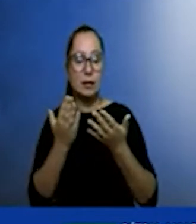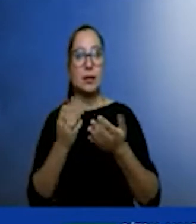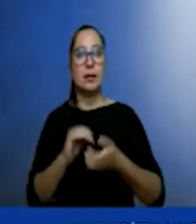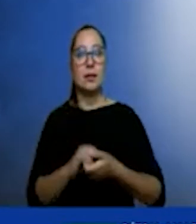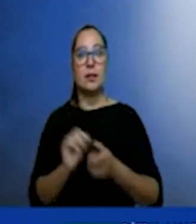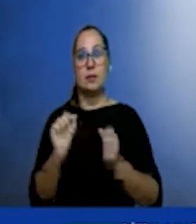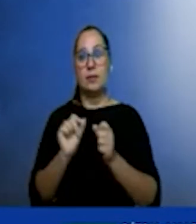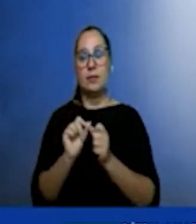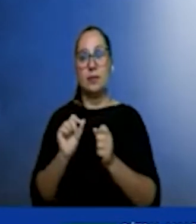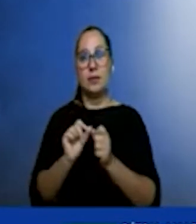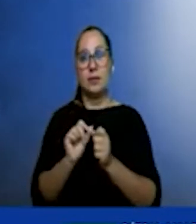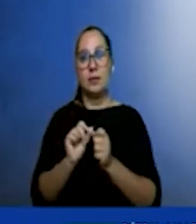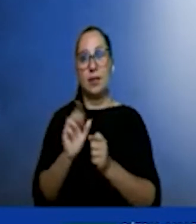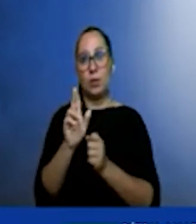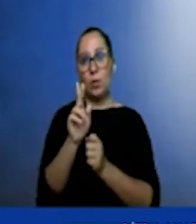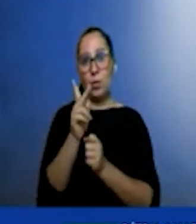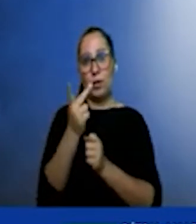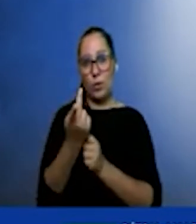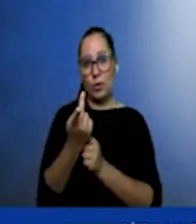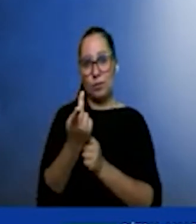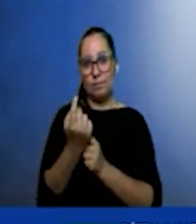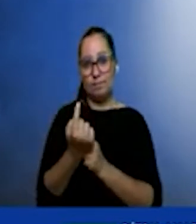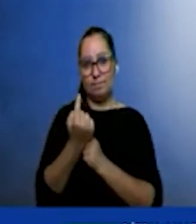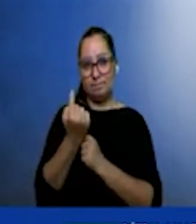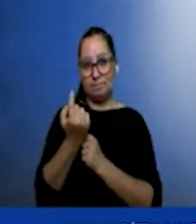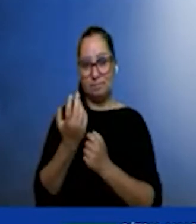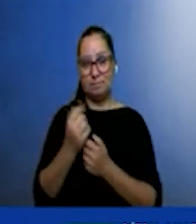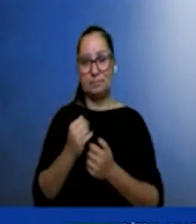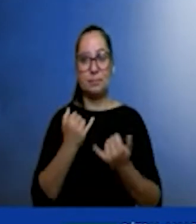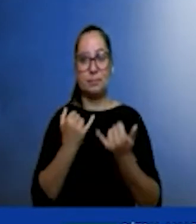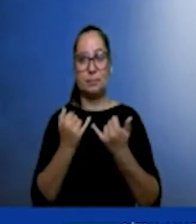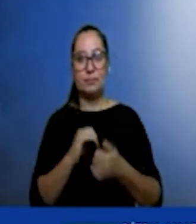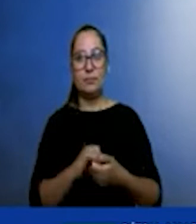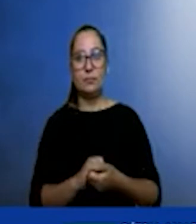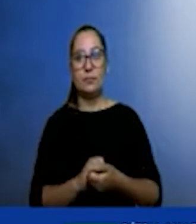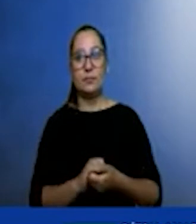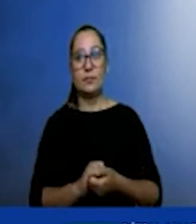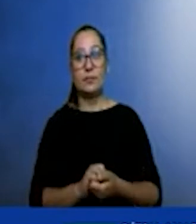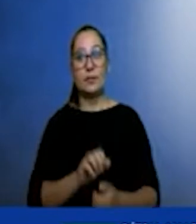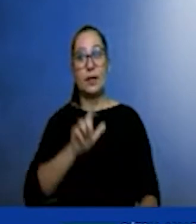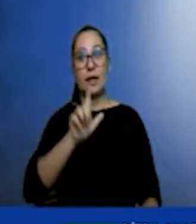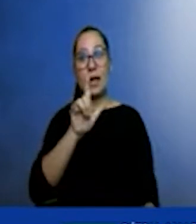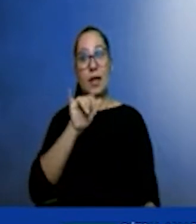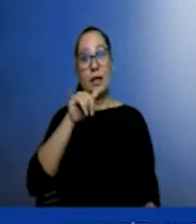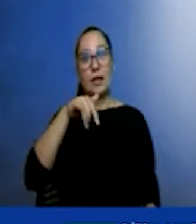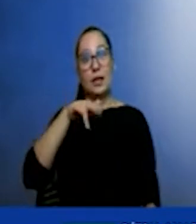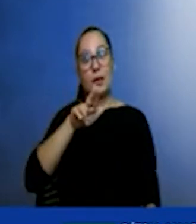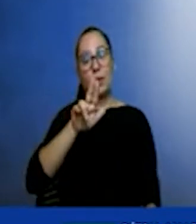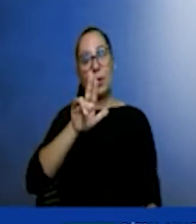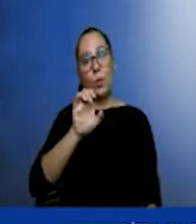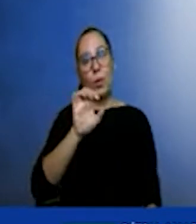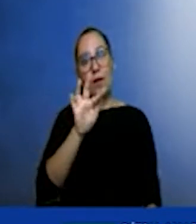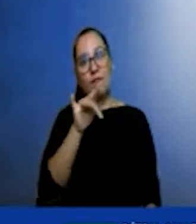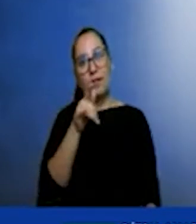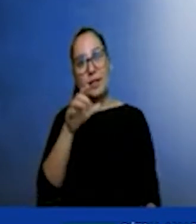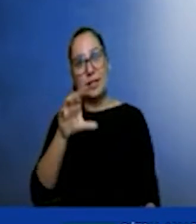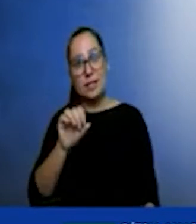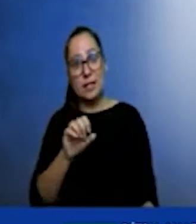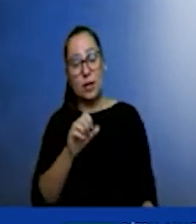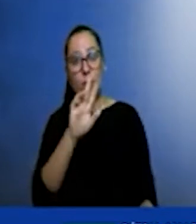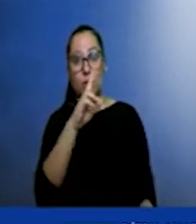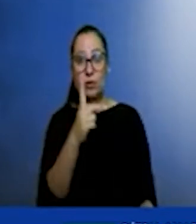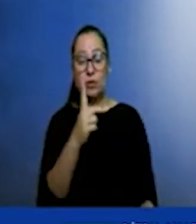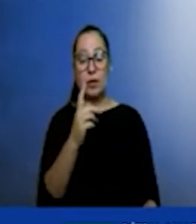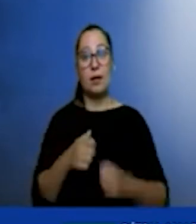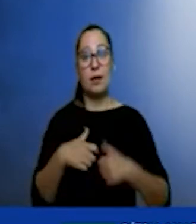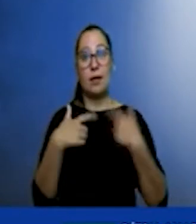o hidrogênio, né? Para você ter uma ideia, a liquefação de hidrogênio, somente o custo é 12 kWh